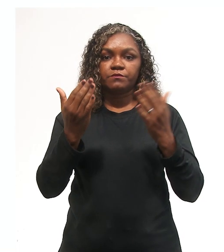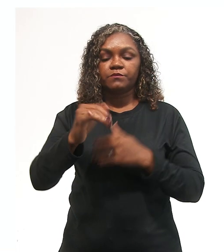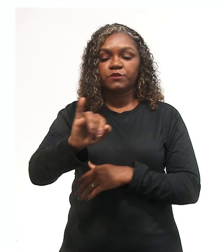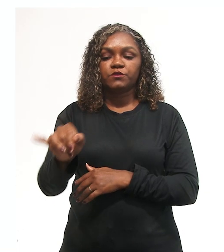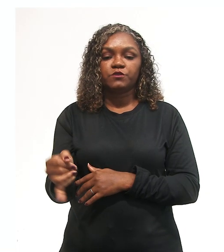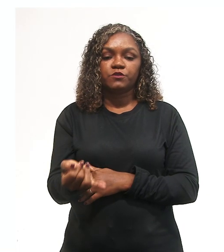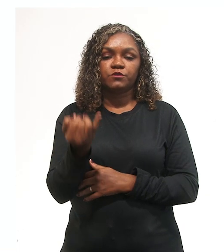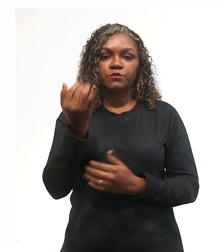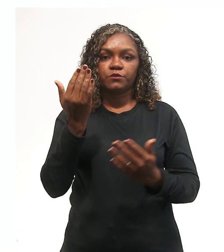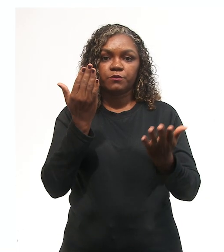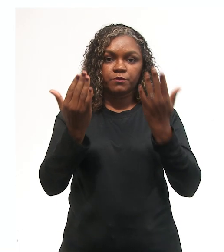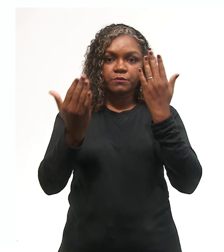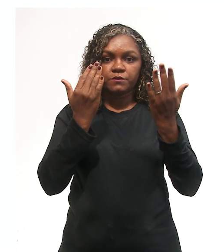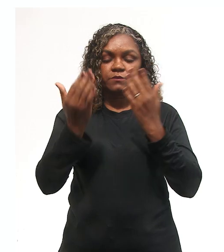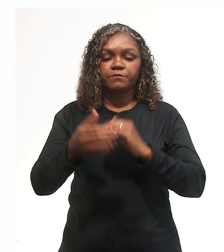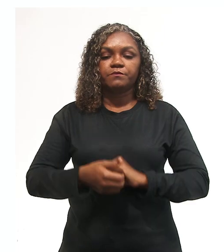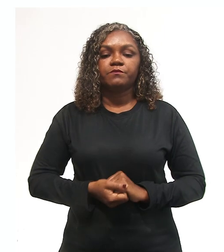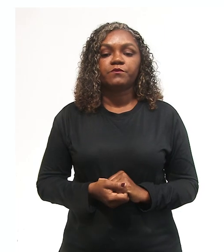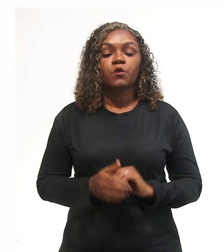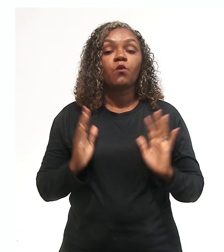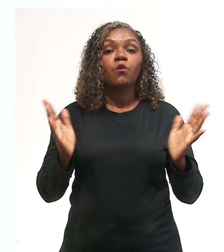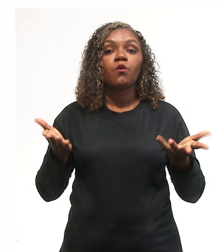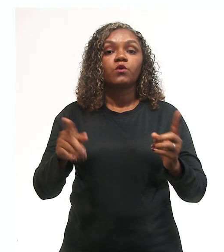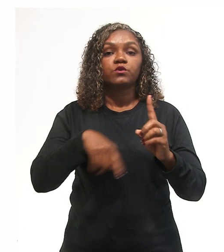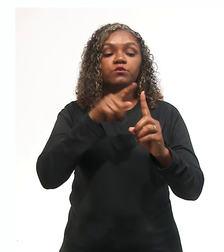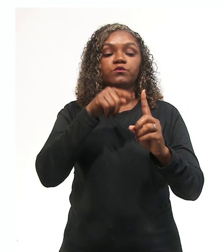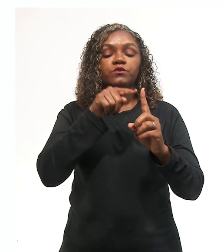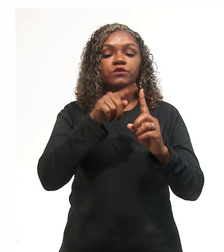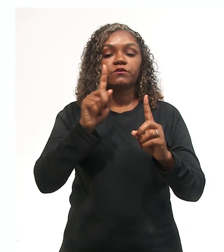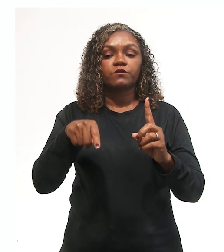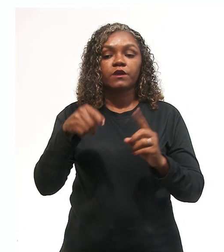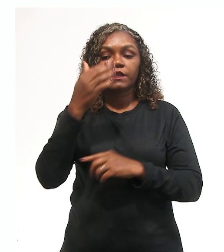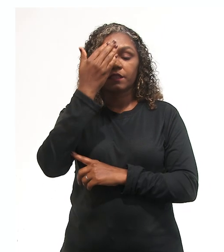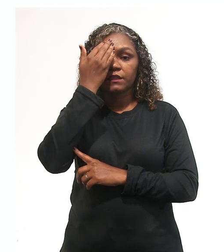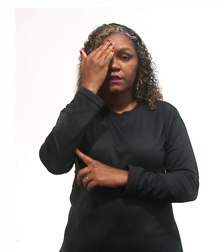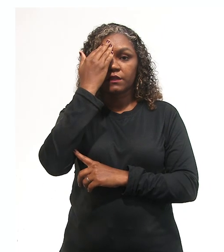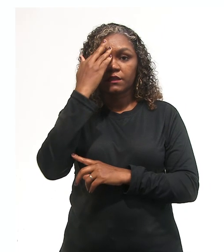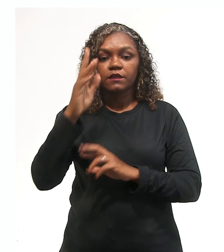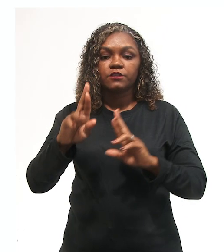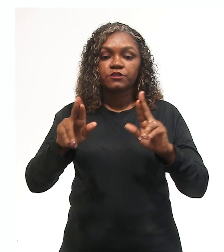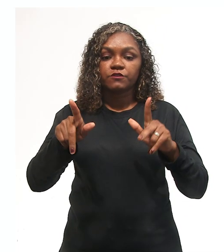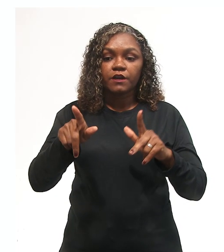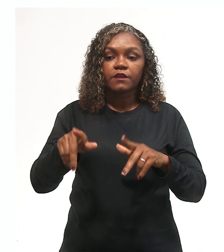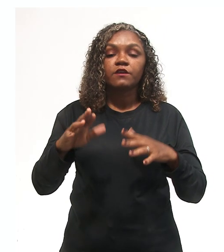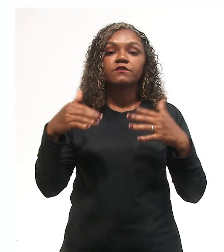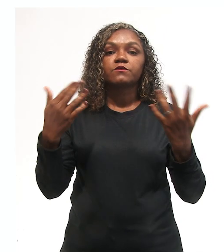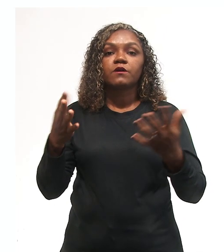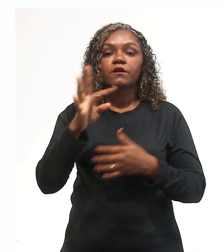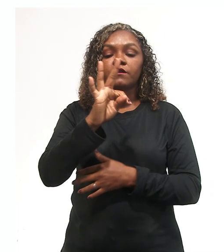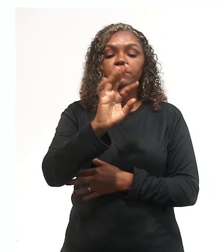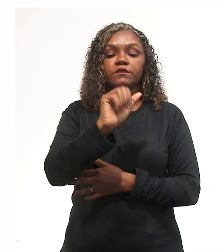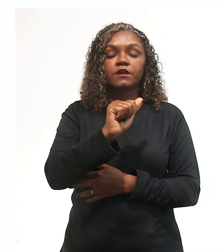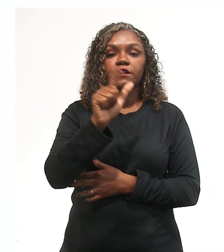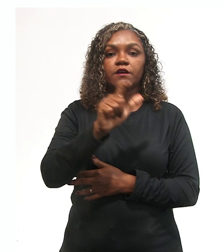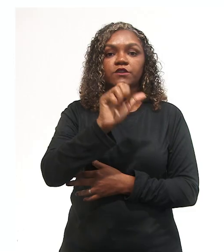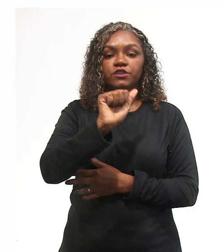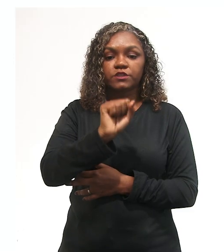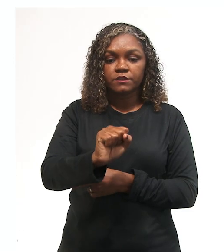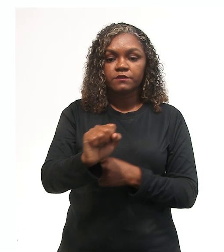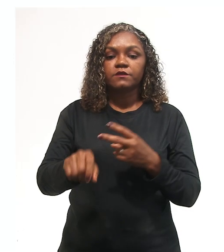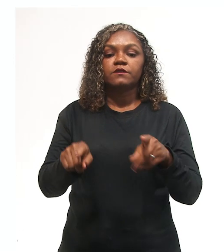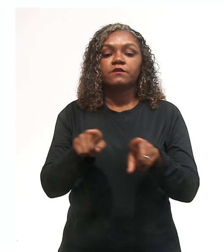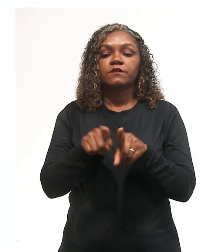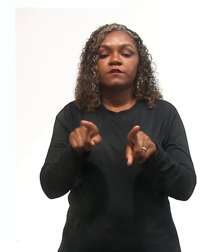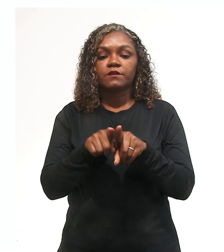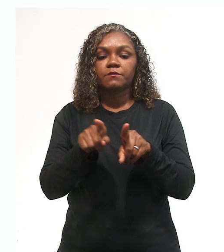da aula de hoje é compreender a diferença entre taxas proporcionais e equivalentes, converter taxas de juros